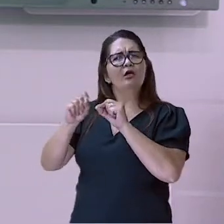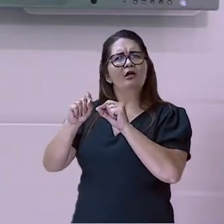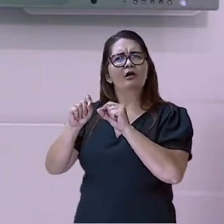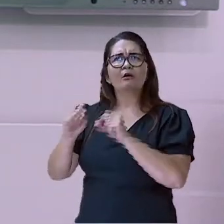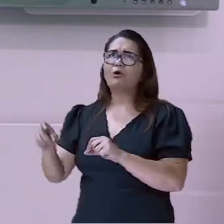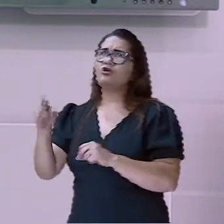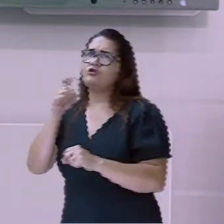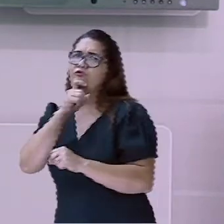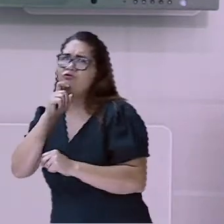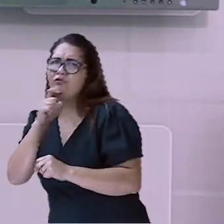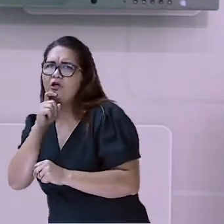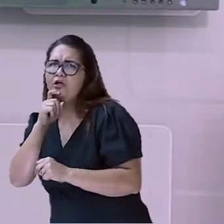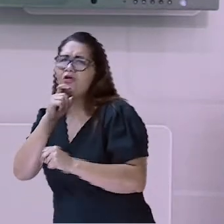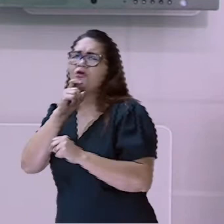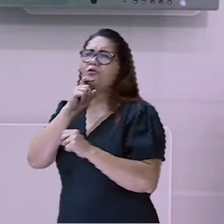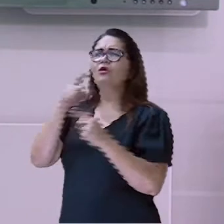ficar